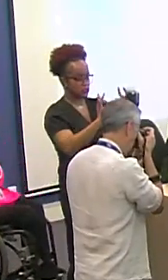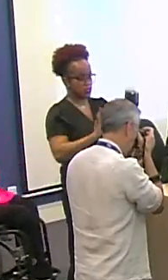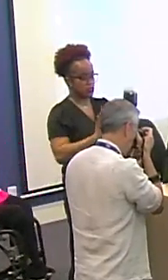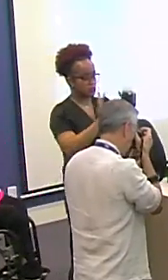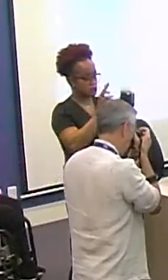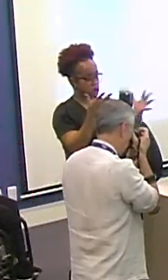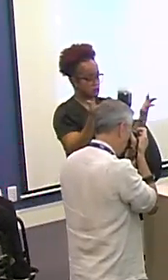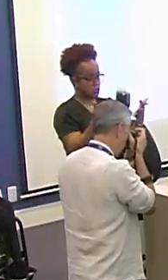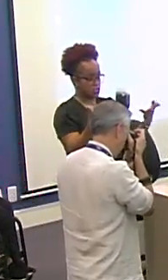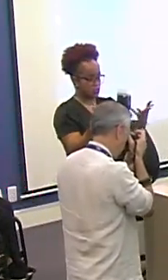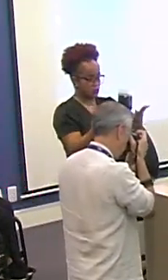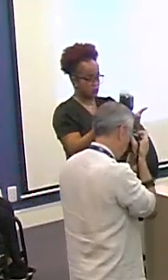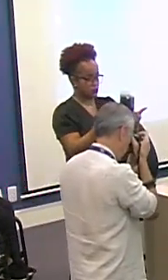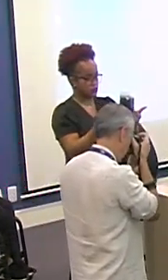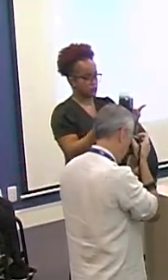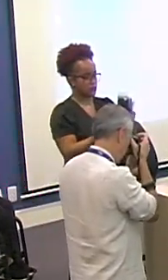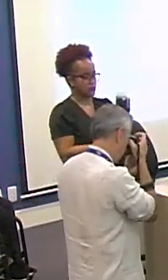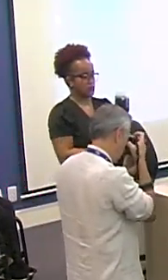Valmeri?